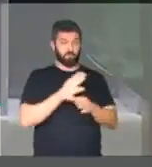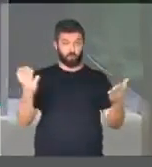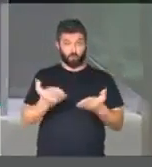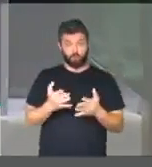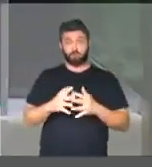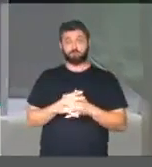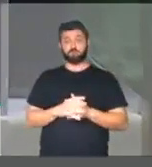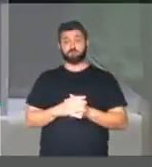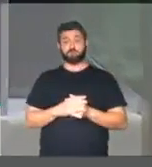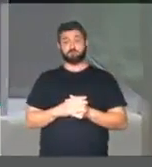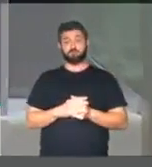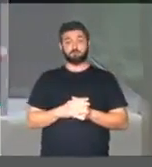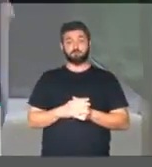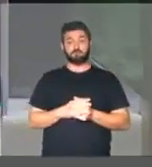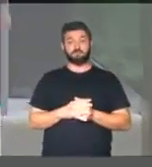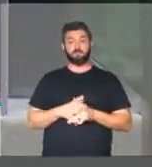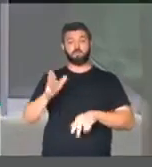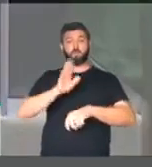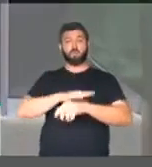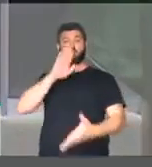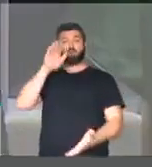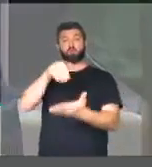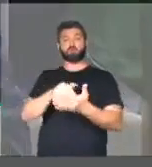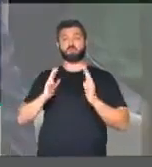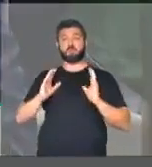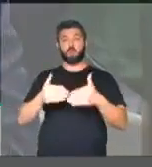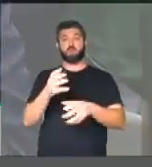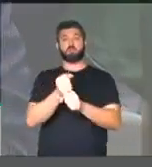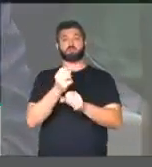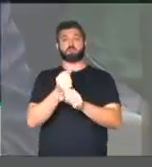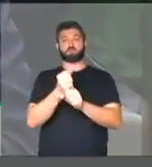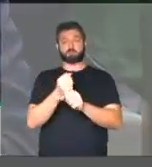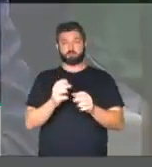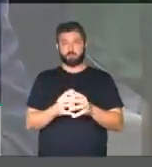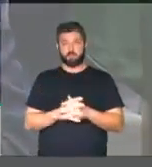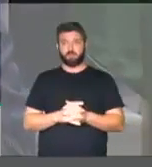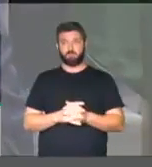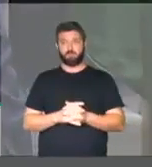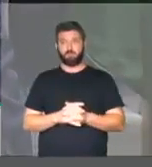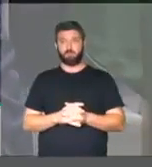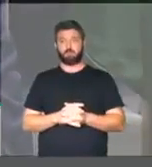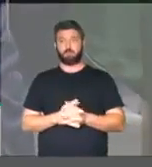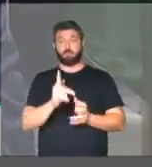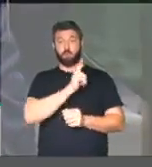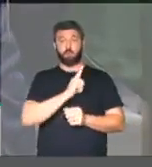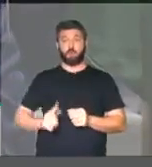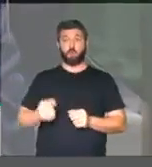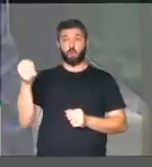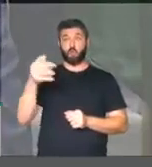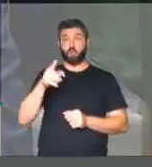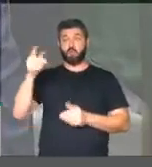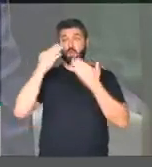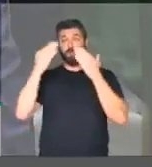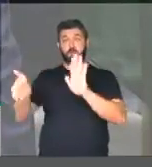hoje foi o prazo final na Comissão de Orçamento para que o novo governo